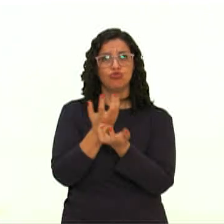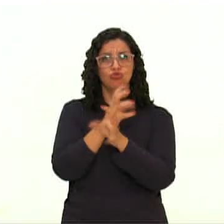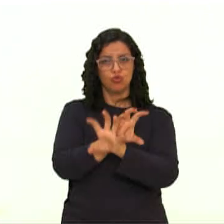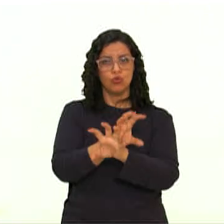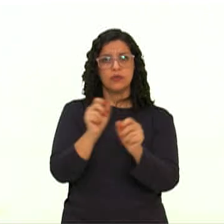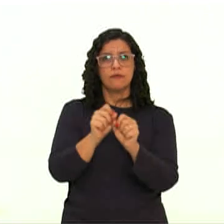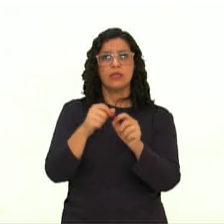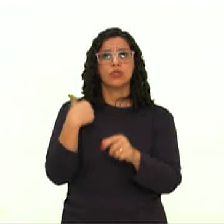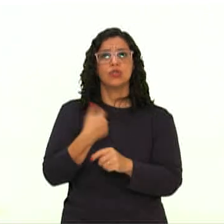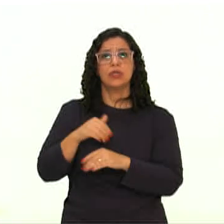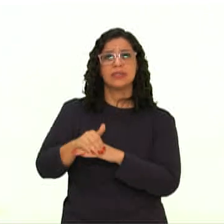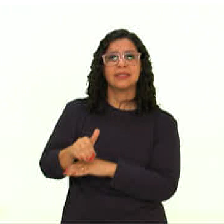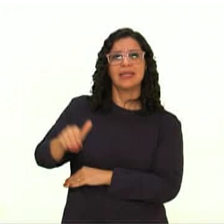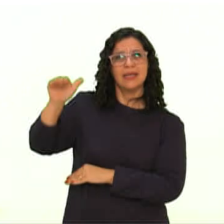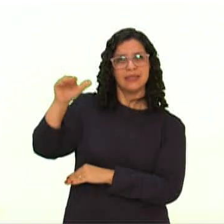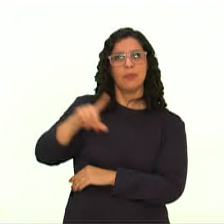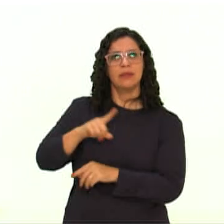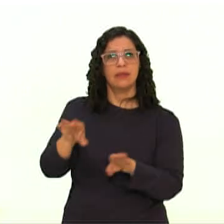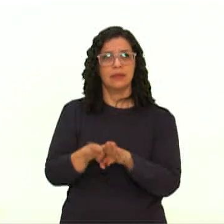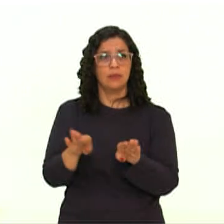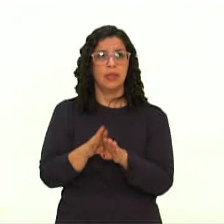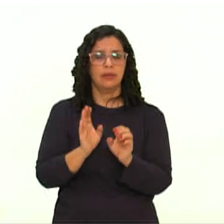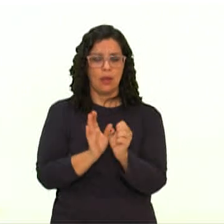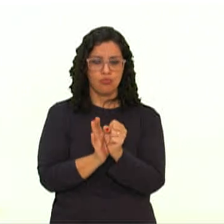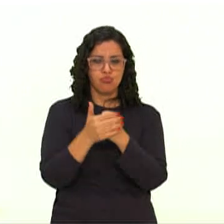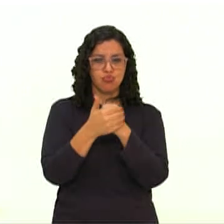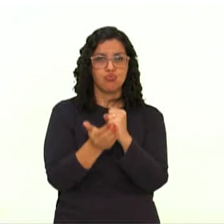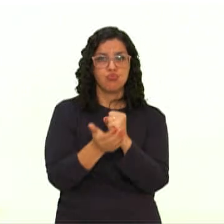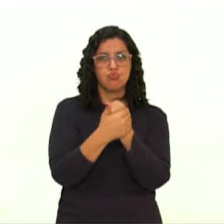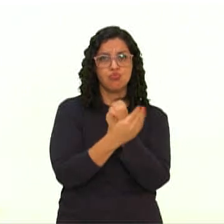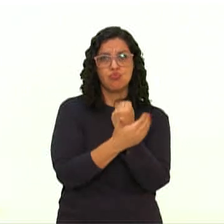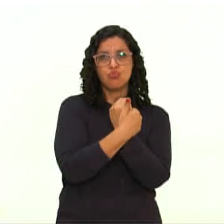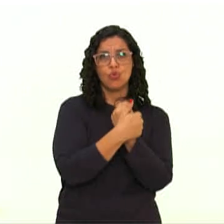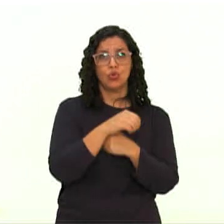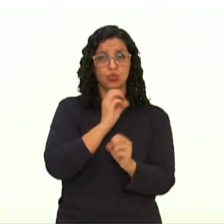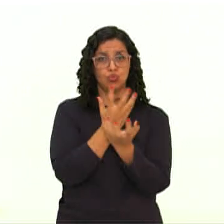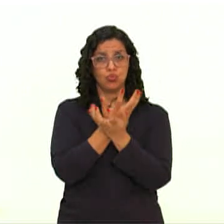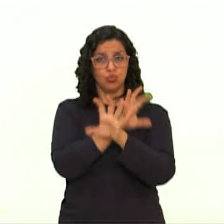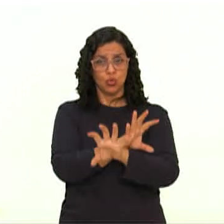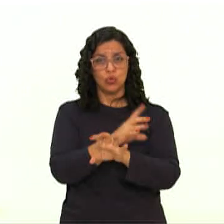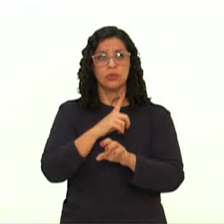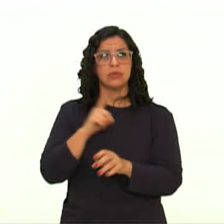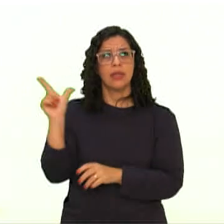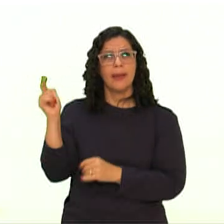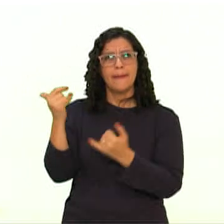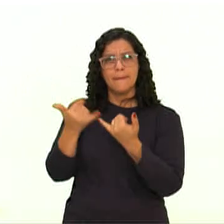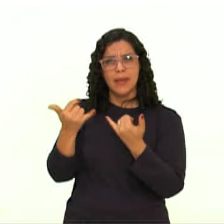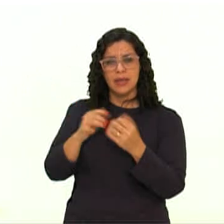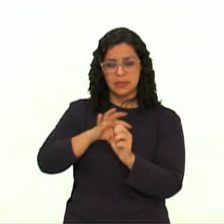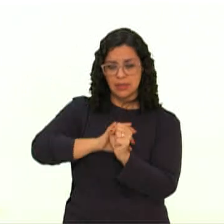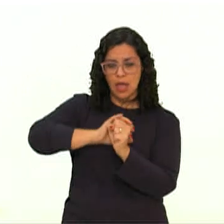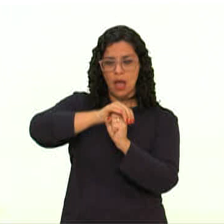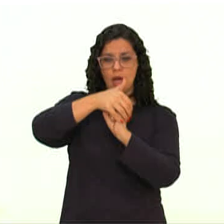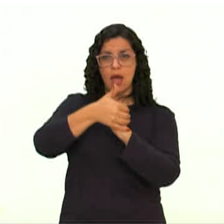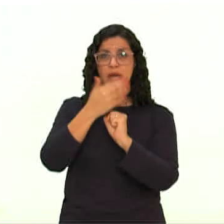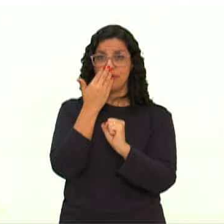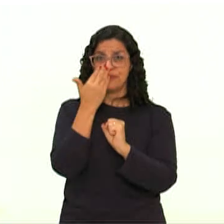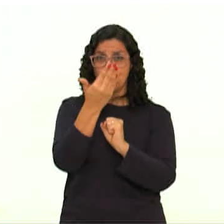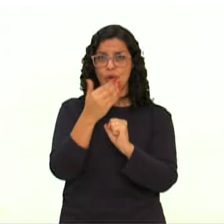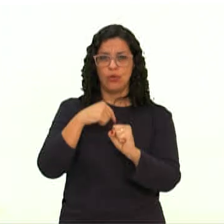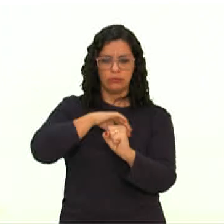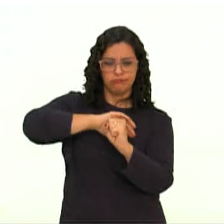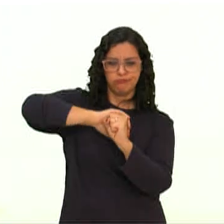responsável pelo crescimento, né? As camadas de um osso esponjoso e compacto, né? Nós vamos ter ali uma parte fora do